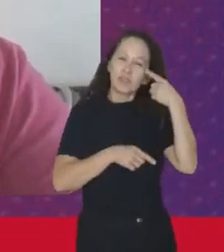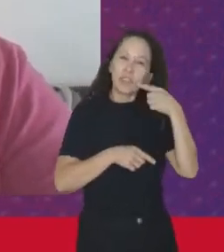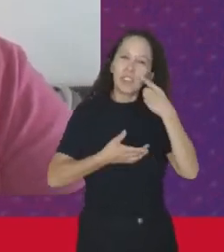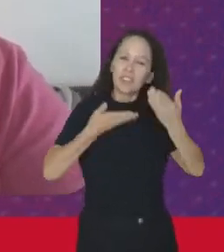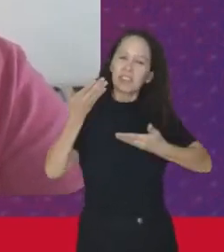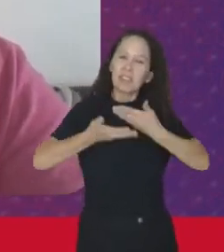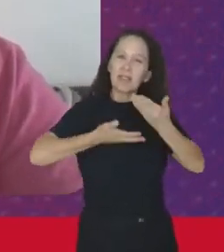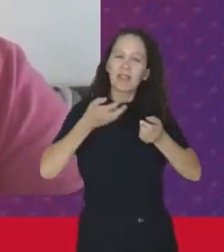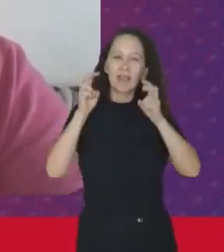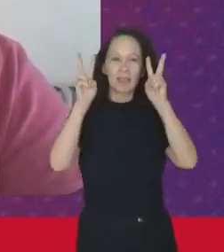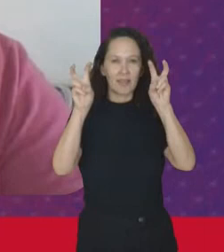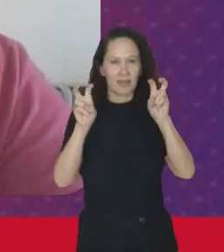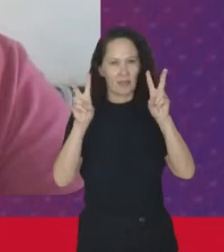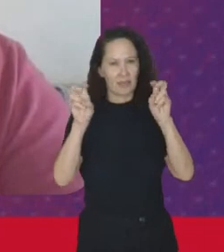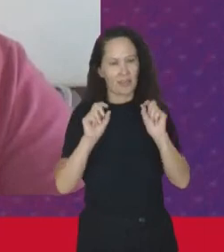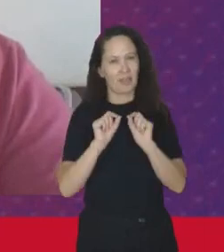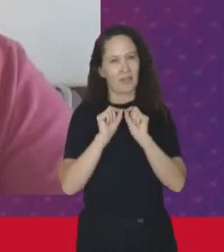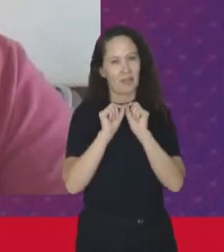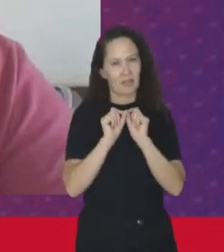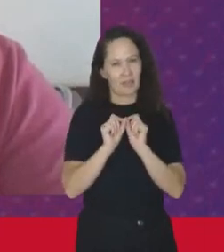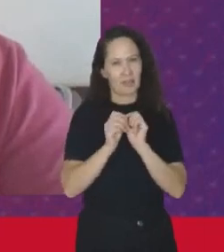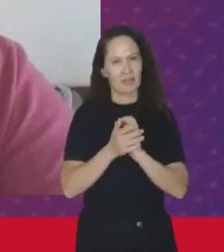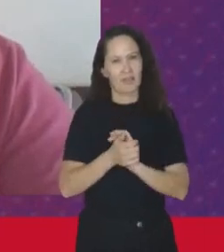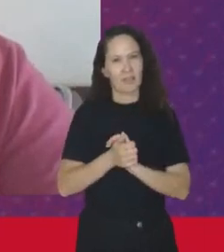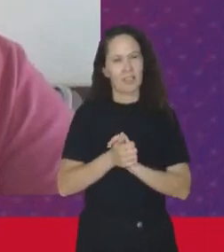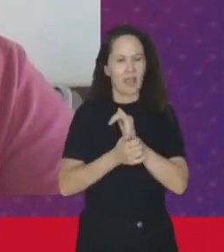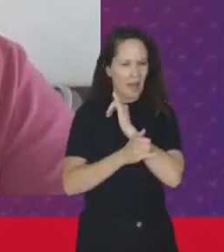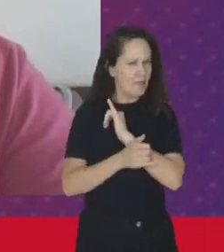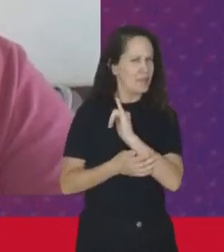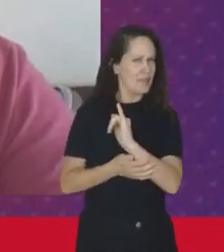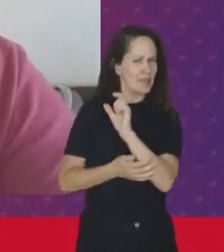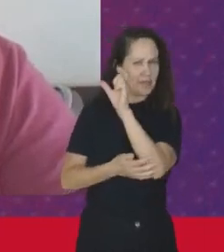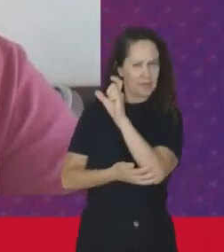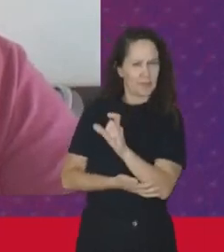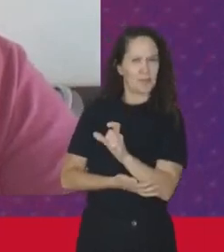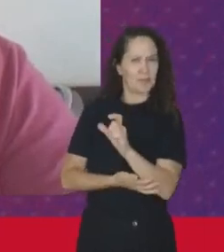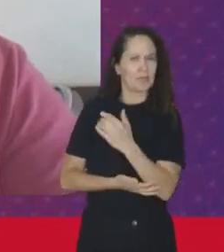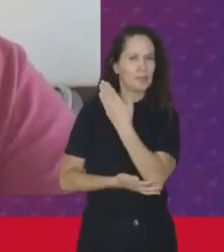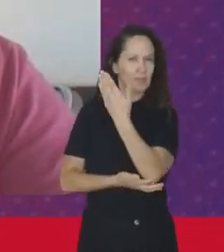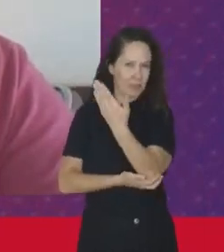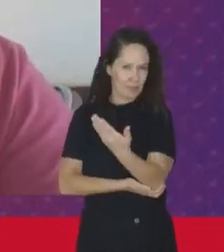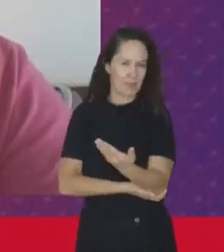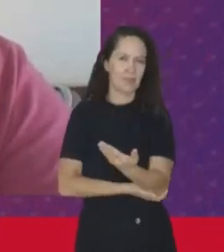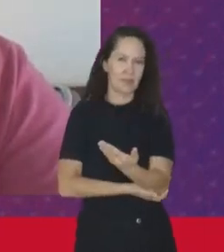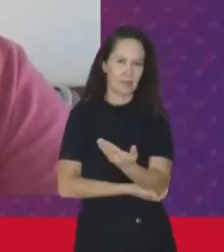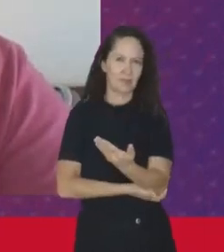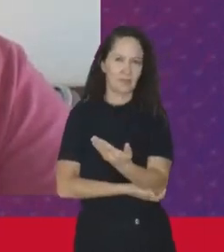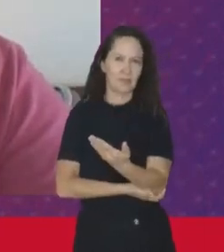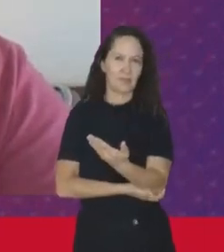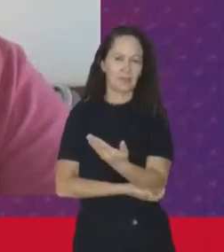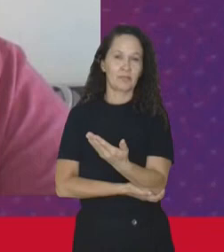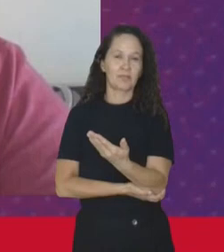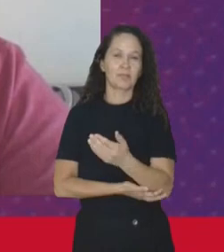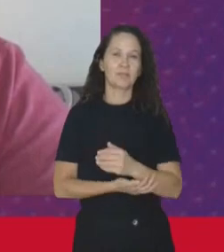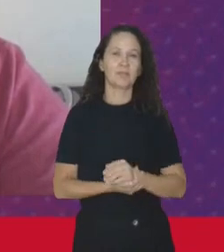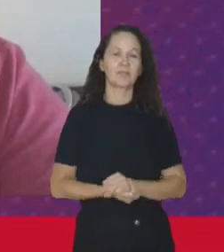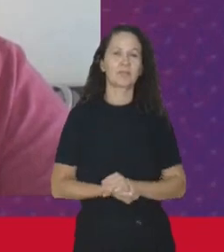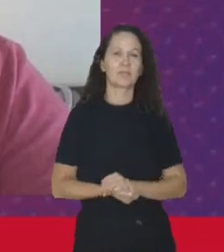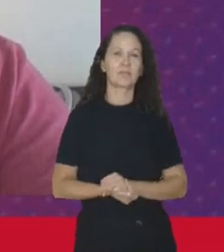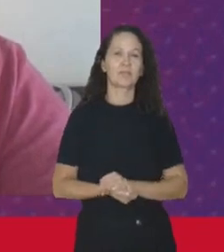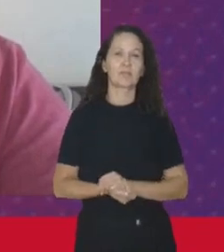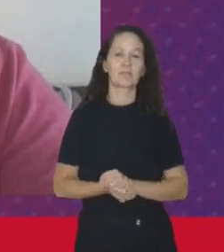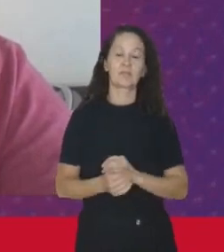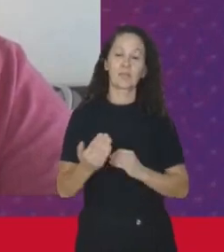trata fundamentalmente de dizer o seguinte: olha, você, quando